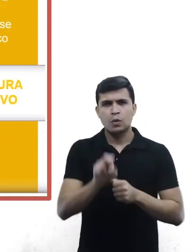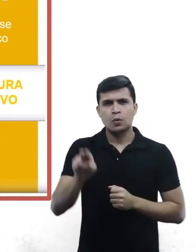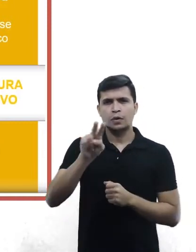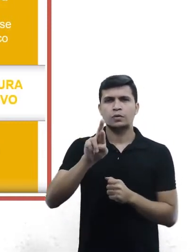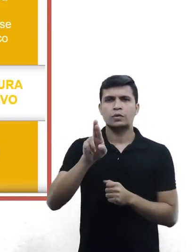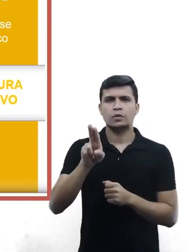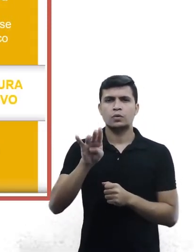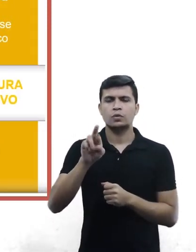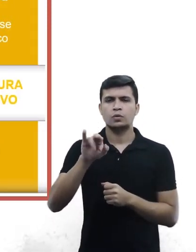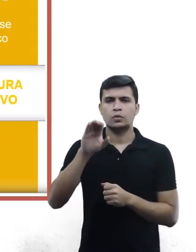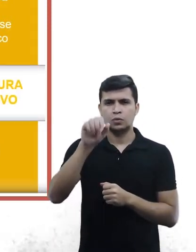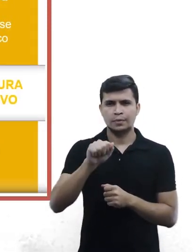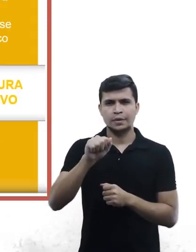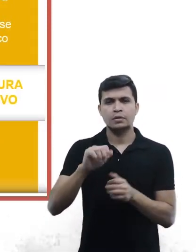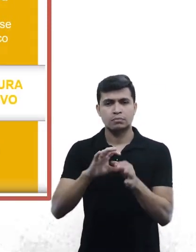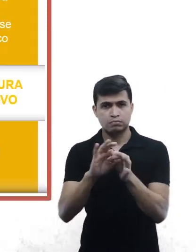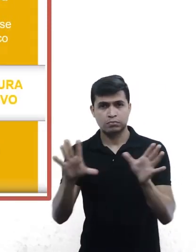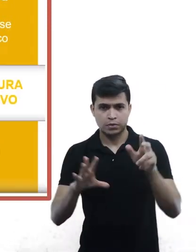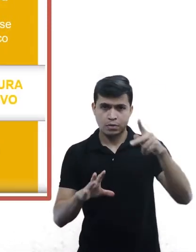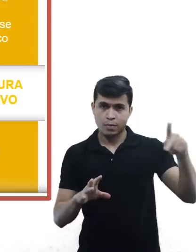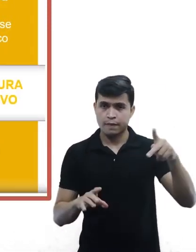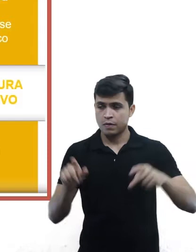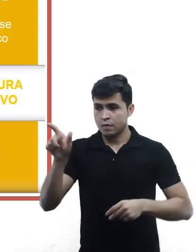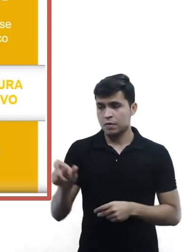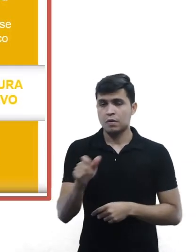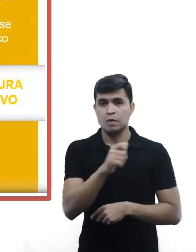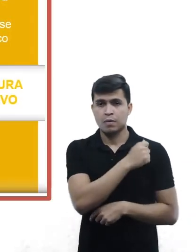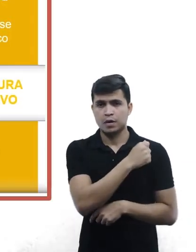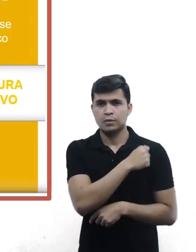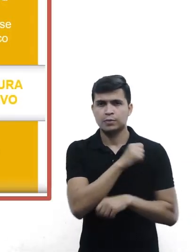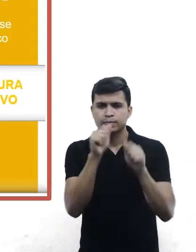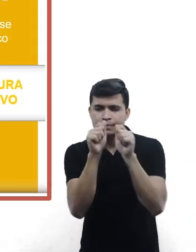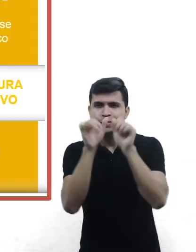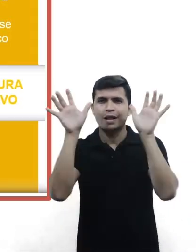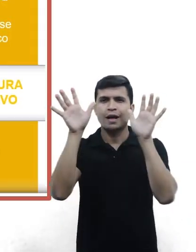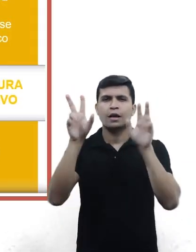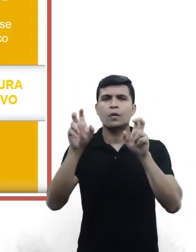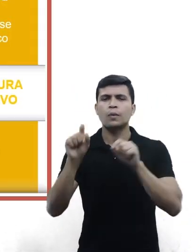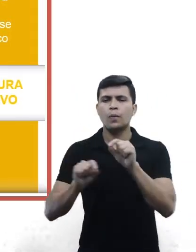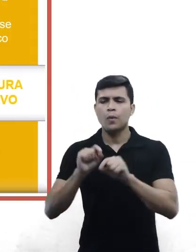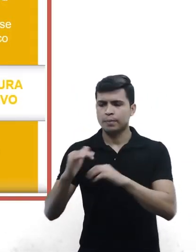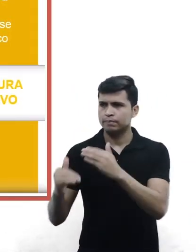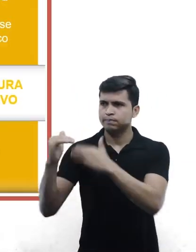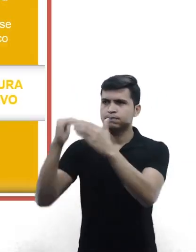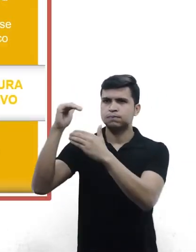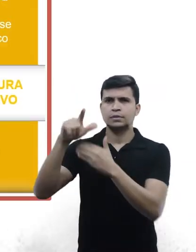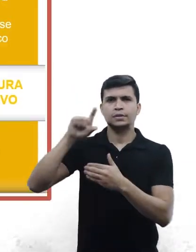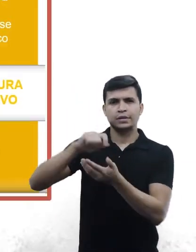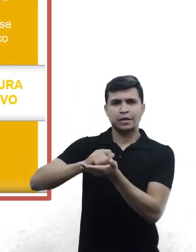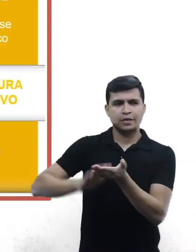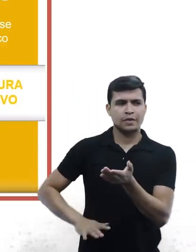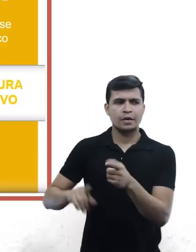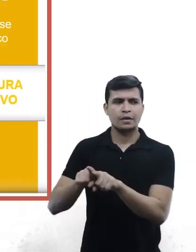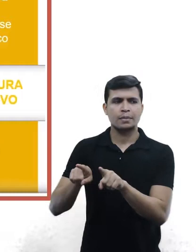rubricas permitirá ao estudante e ao professor terem visibilidade clara e objetiva sobre o progresso na habilidade